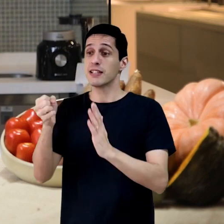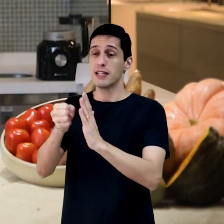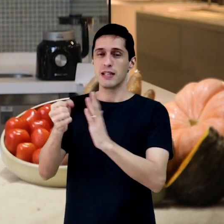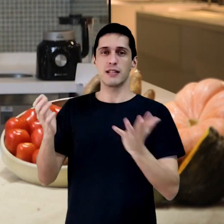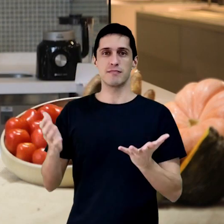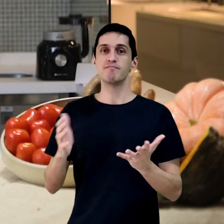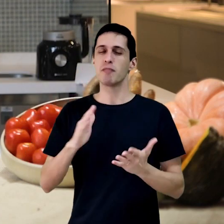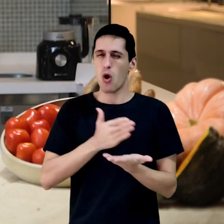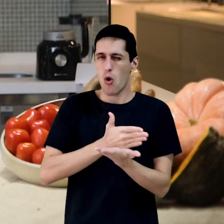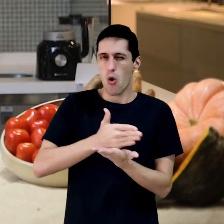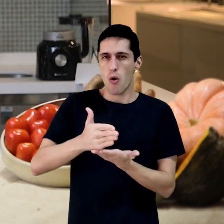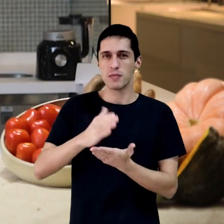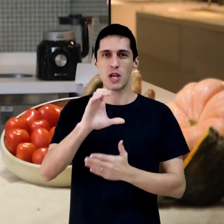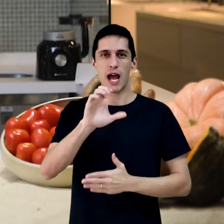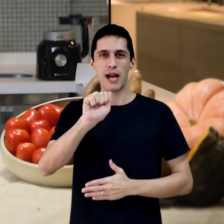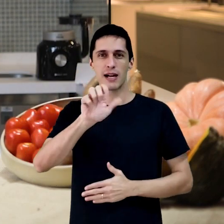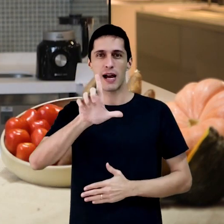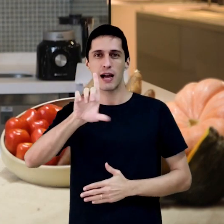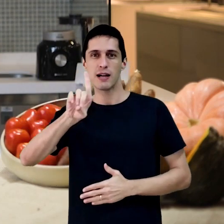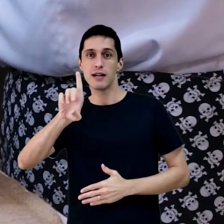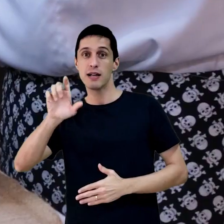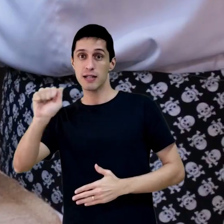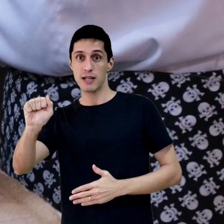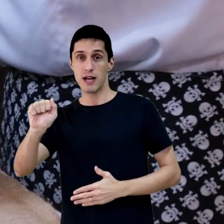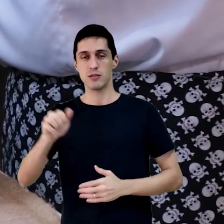Vamos acrescentar aqui o açúcar.